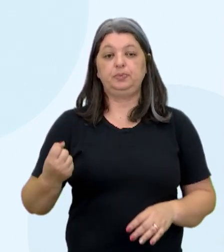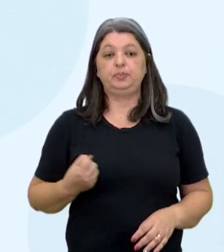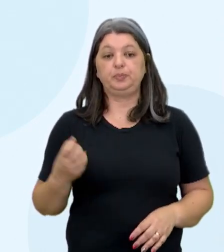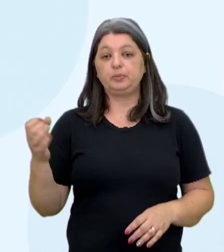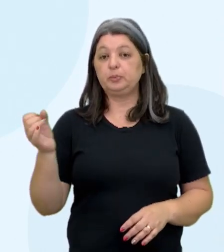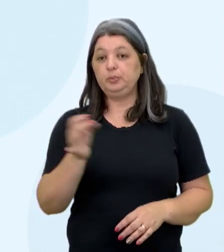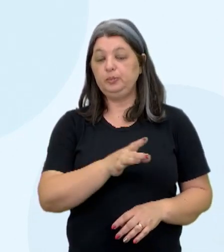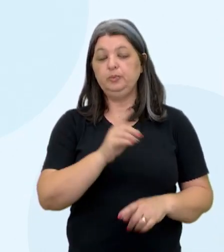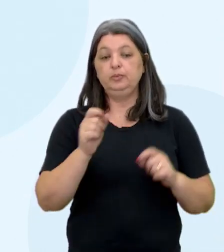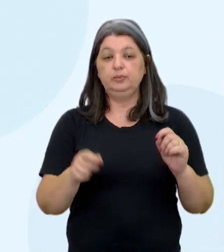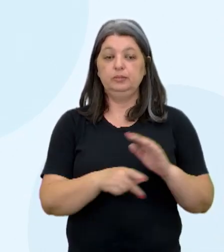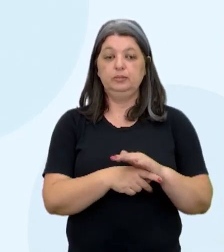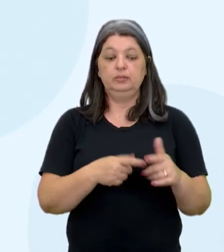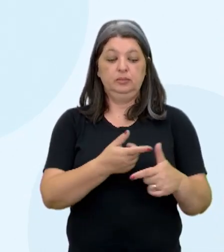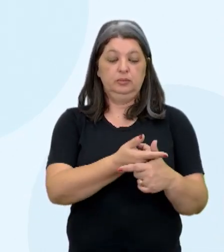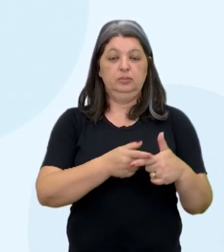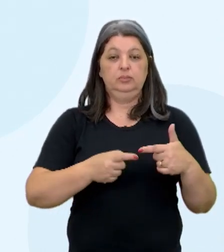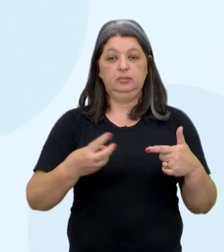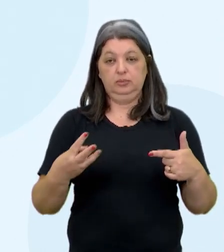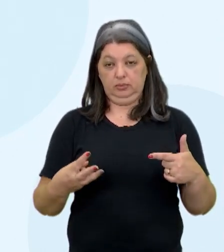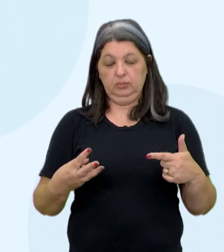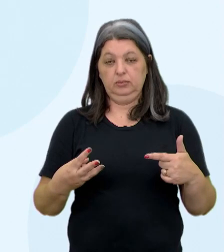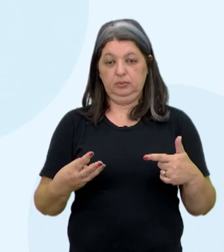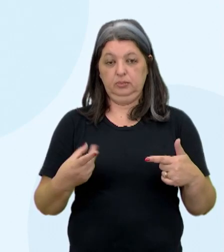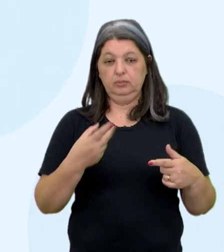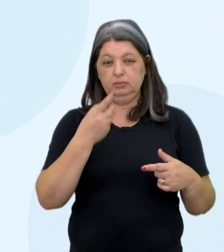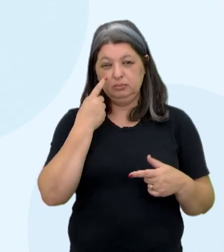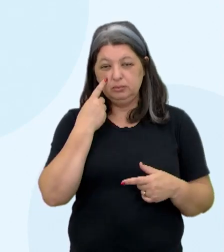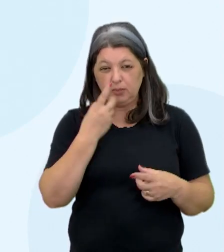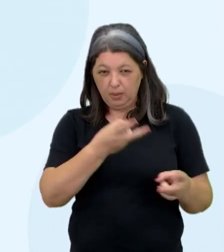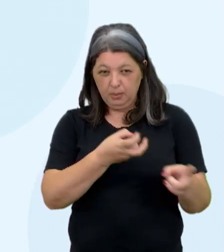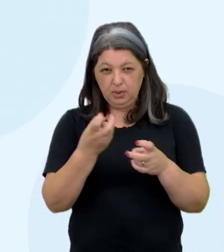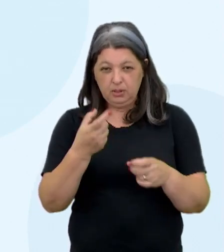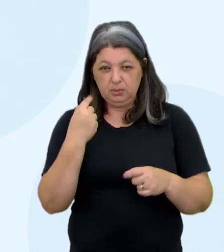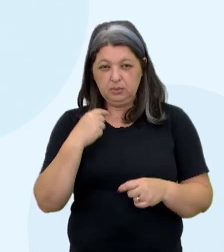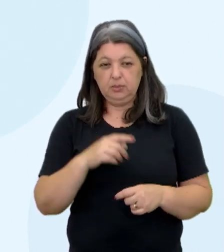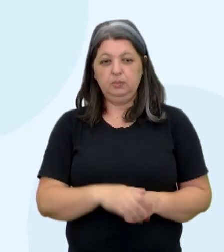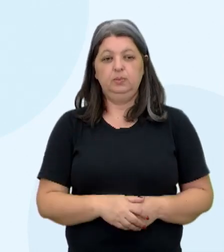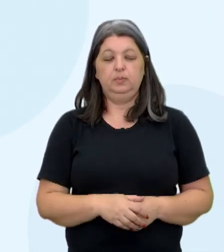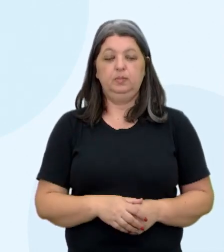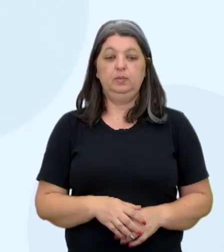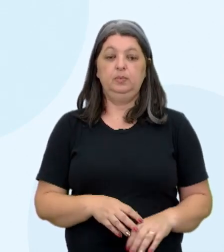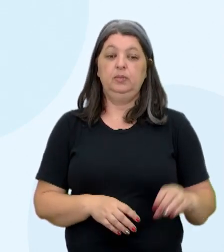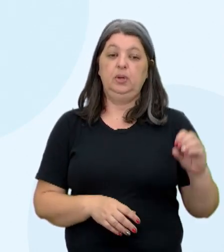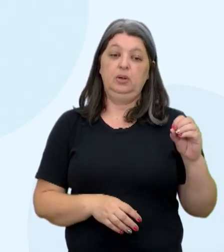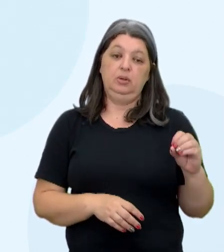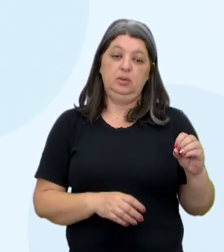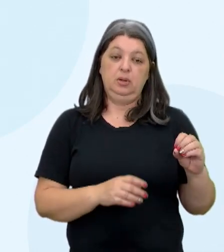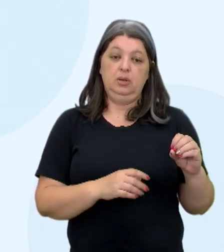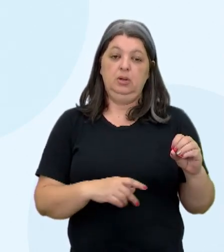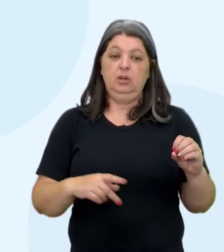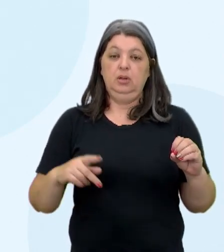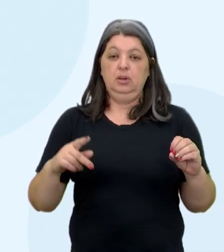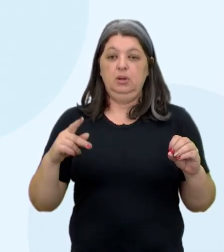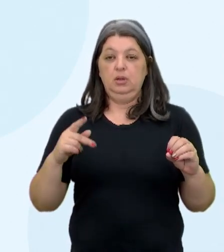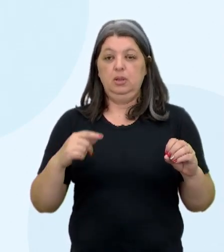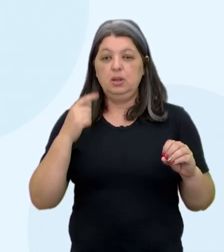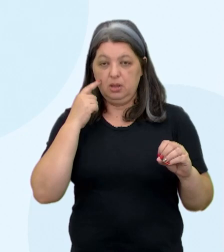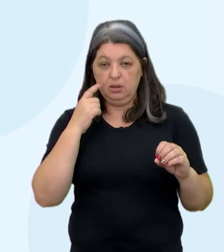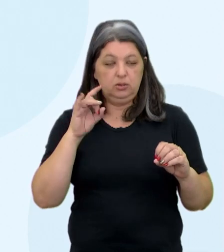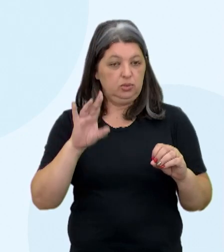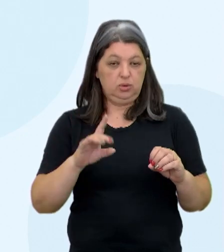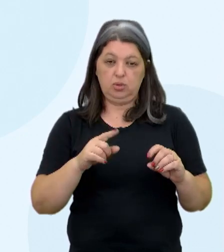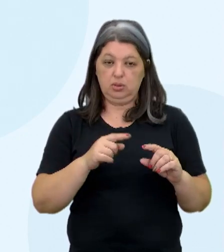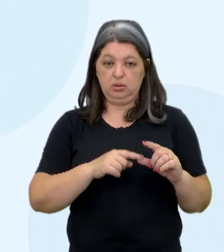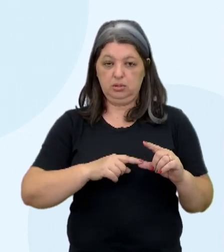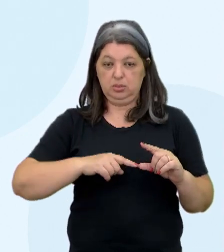que pegar ele e dividir por 3. Então, quero que você observe a minha curva aqui, ó, do 0 até o pi. Tô pensando só nessa parte que sobe,